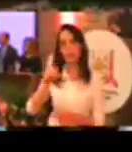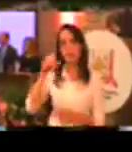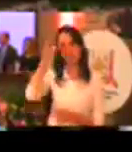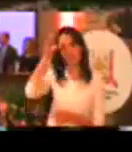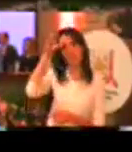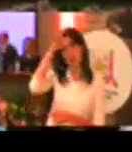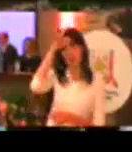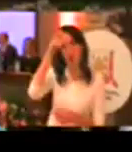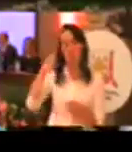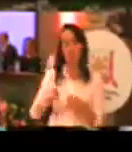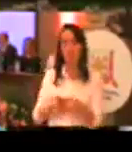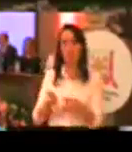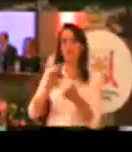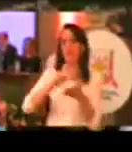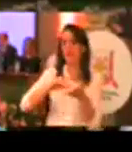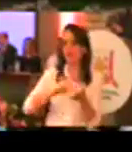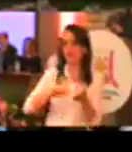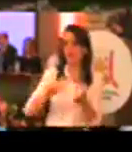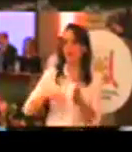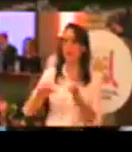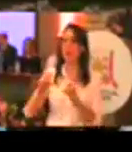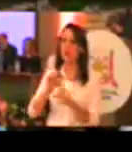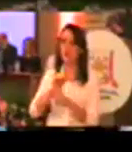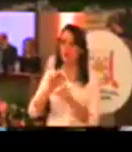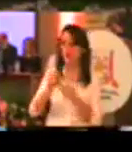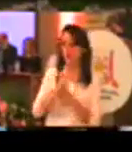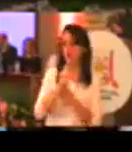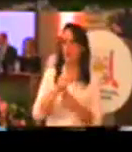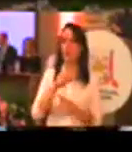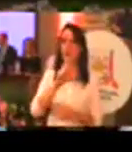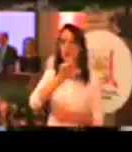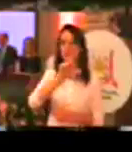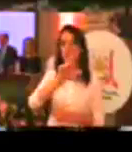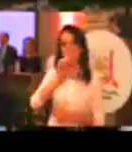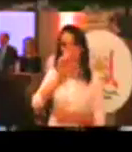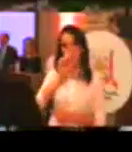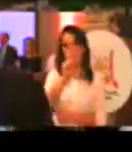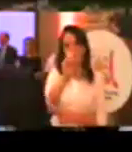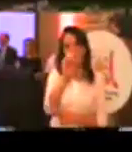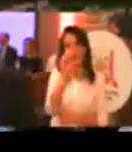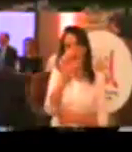do município de Criciúma, secretária da Ação Social, Solange Barpe,